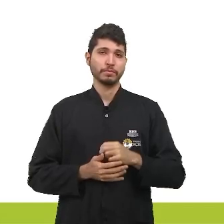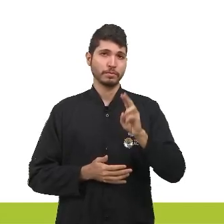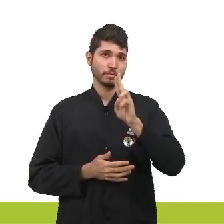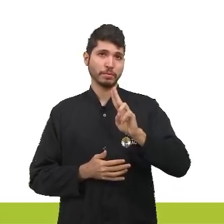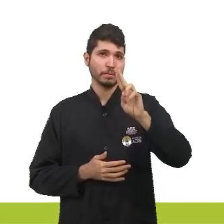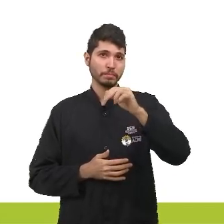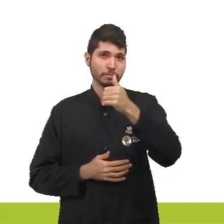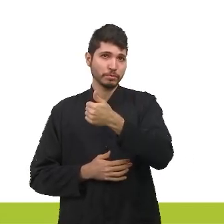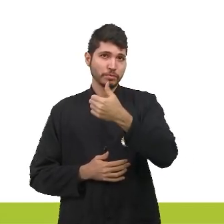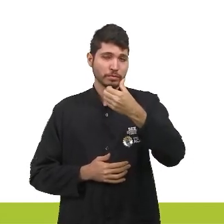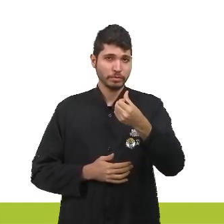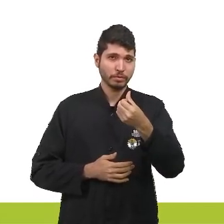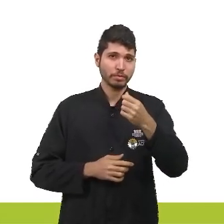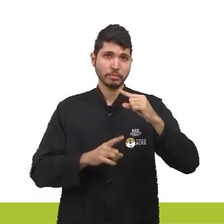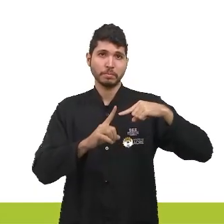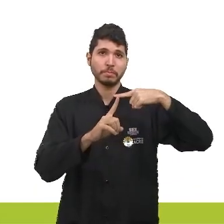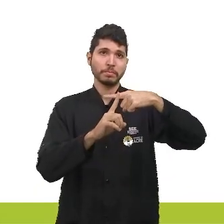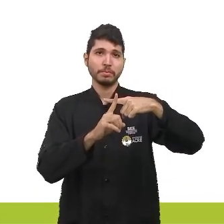mais